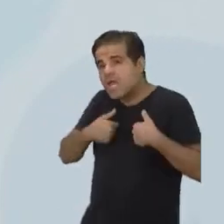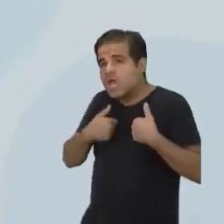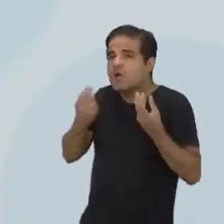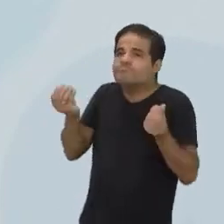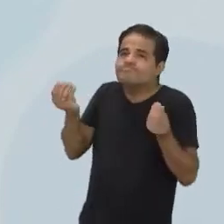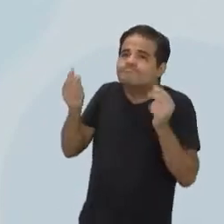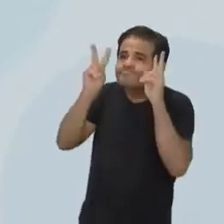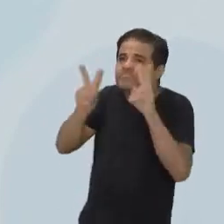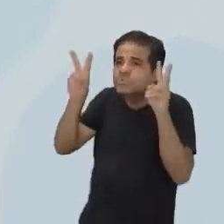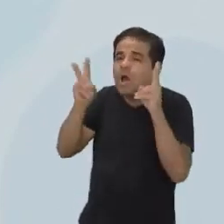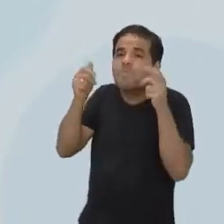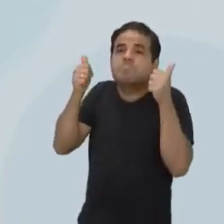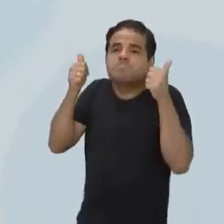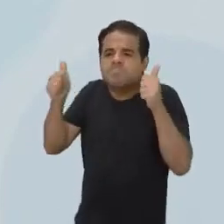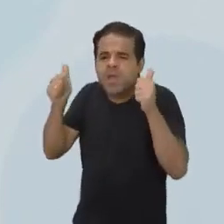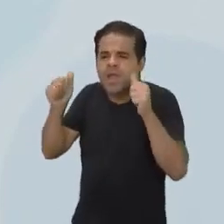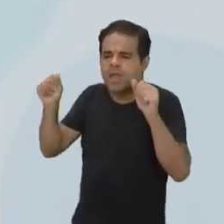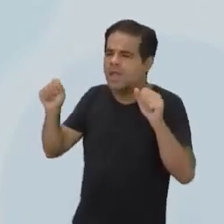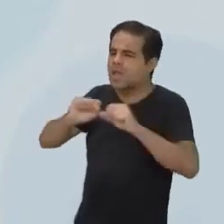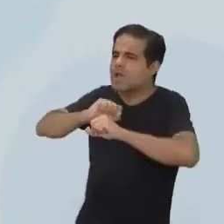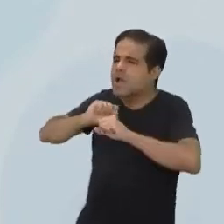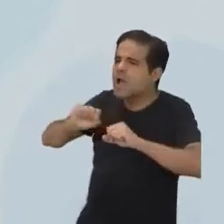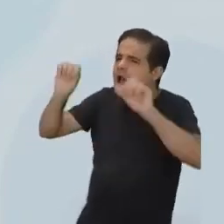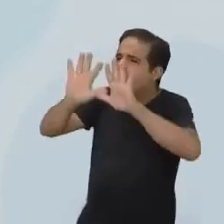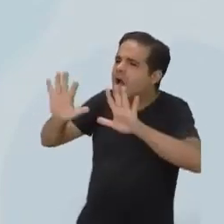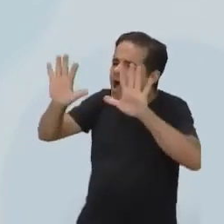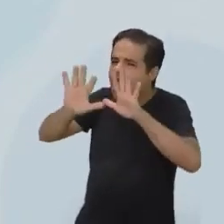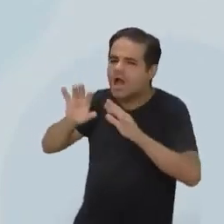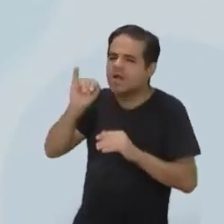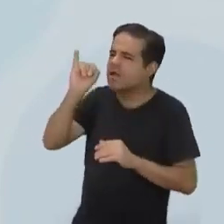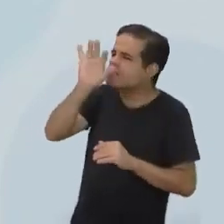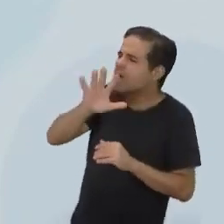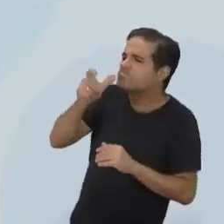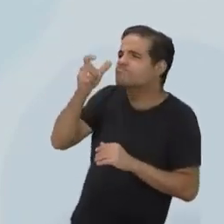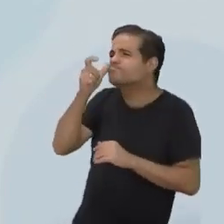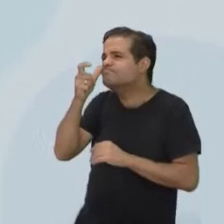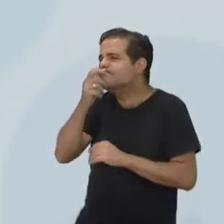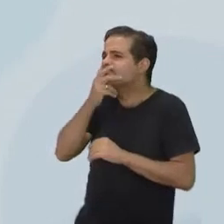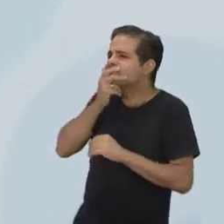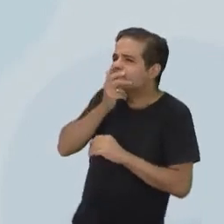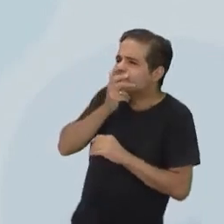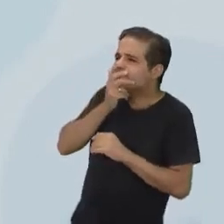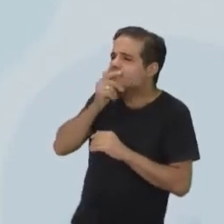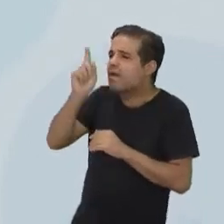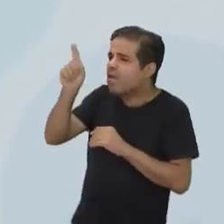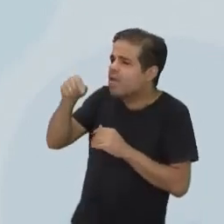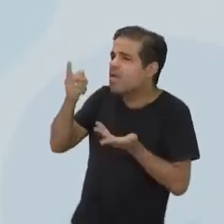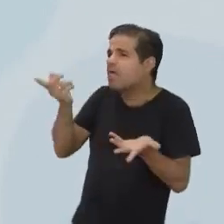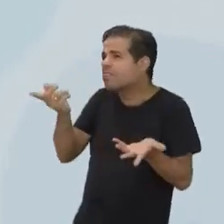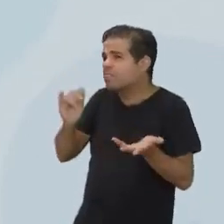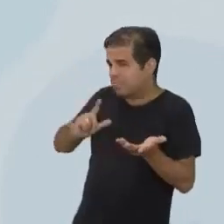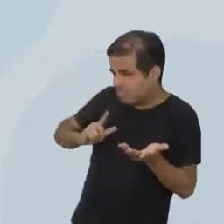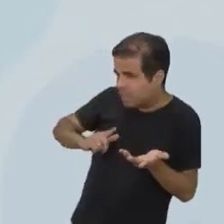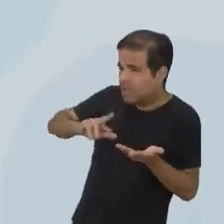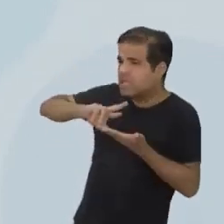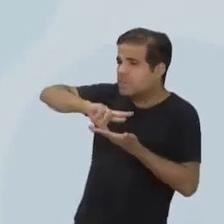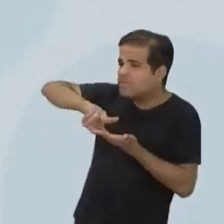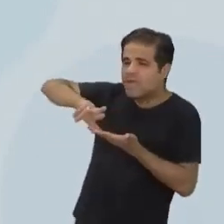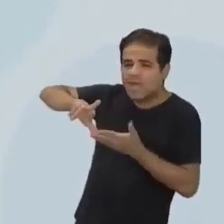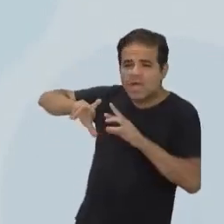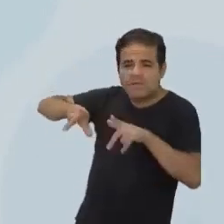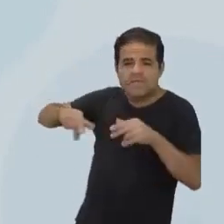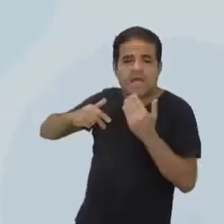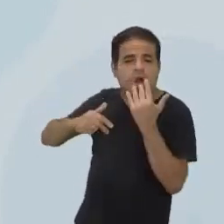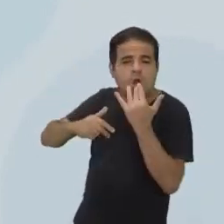não consigo visualizar direito aqui em relação à imagem que eu estou observando, né? Se, por exemplo, existem diferenças